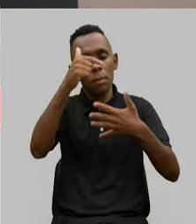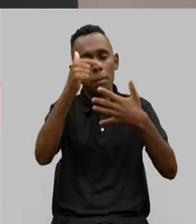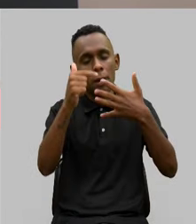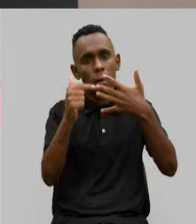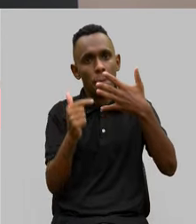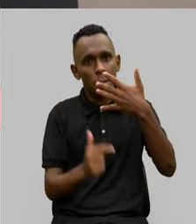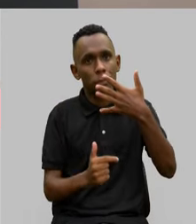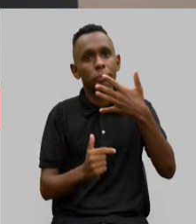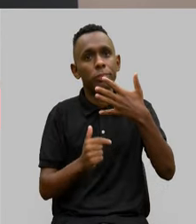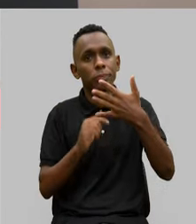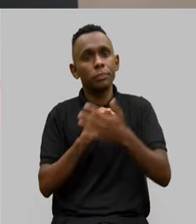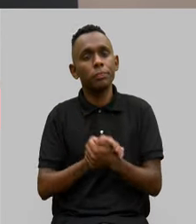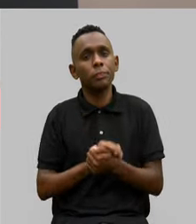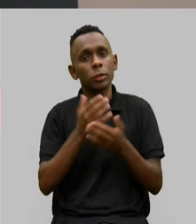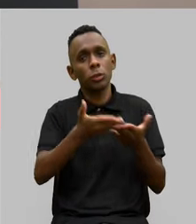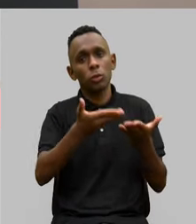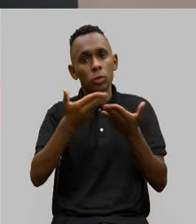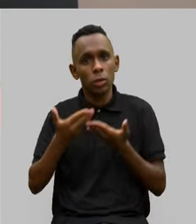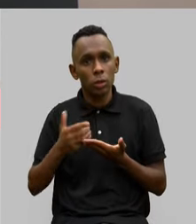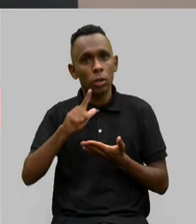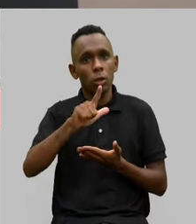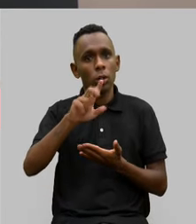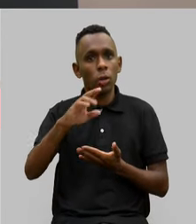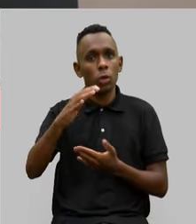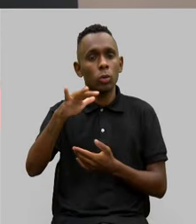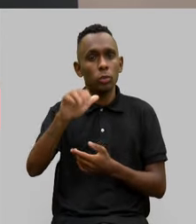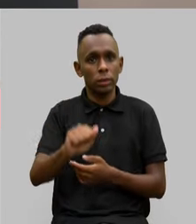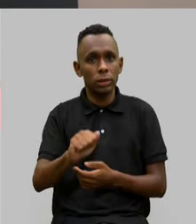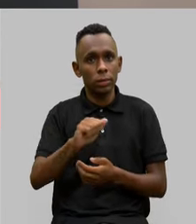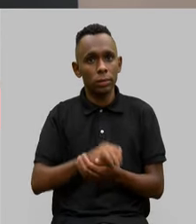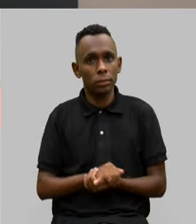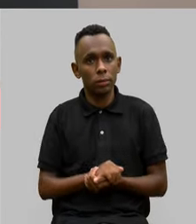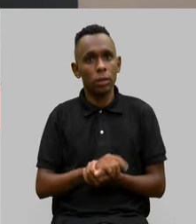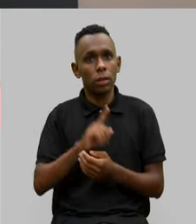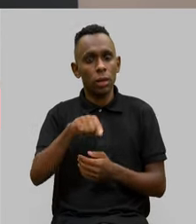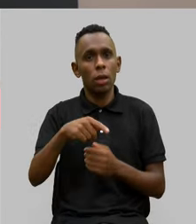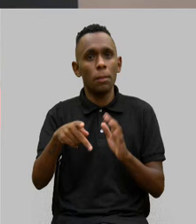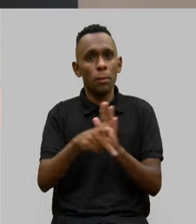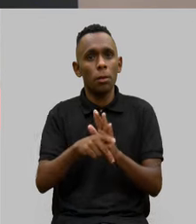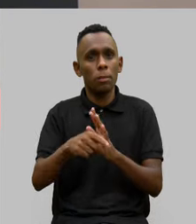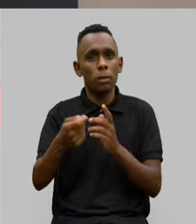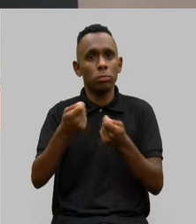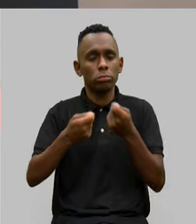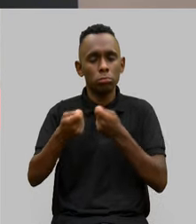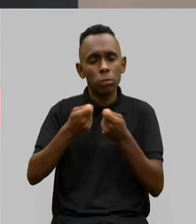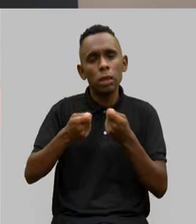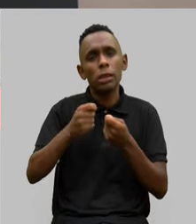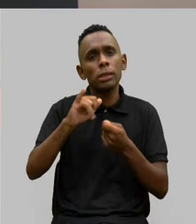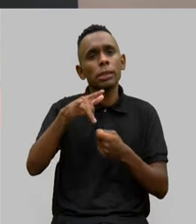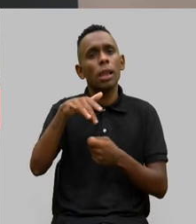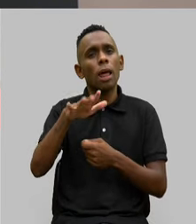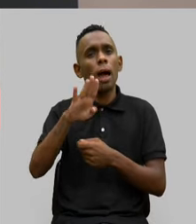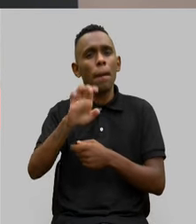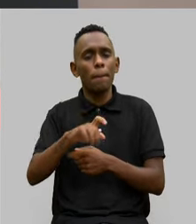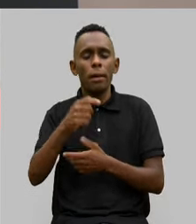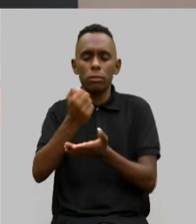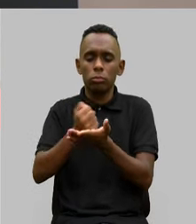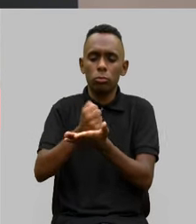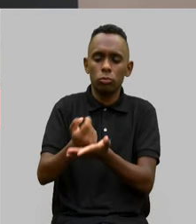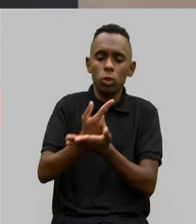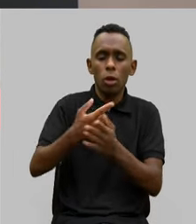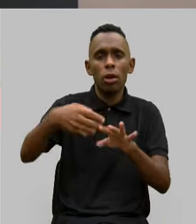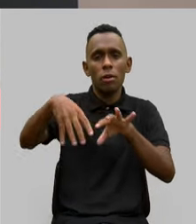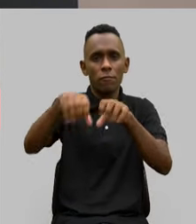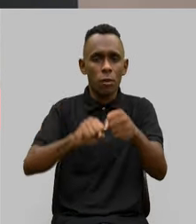começamos convidando Lúcia Paradise comercial da is Lab farmacêutica graduada